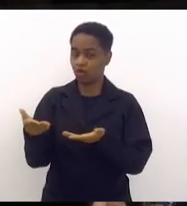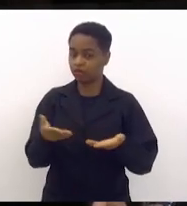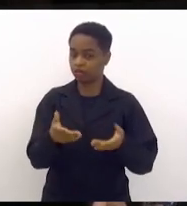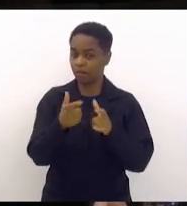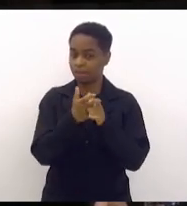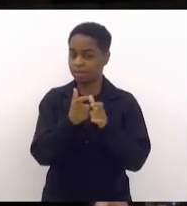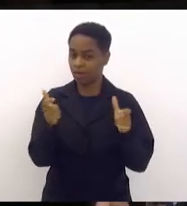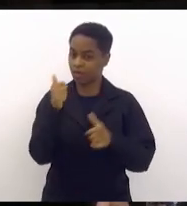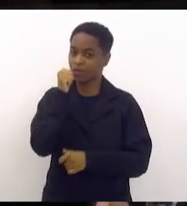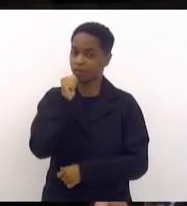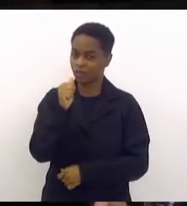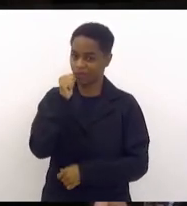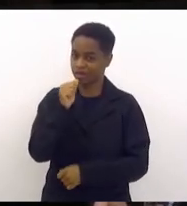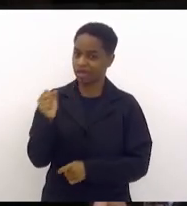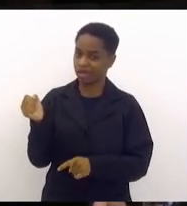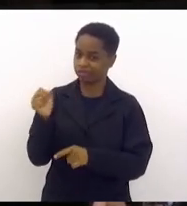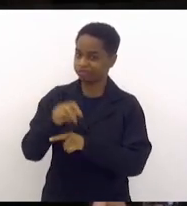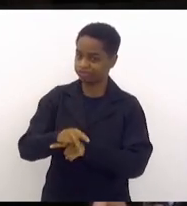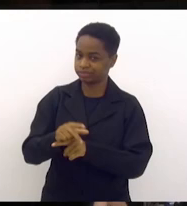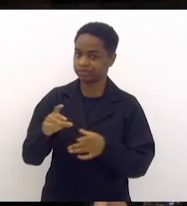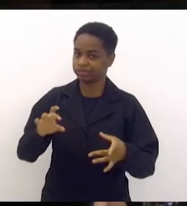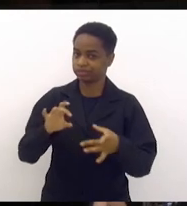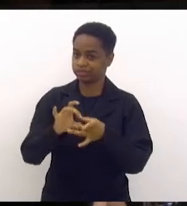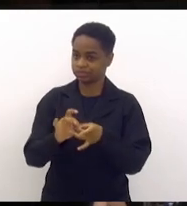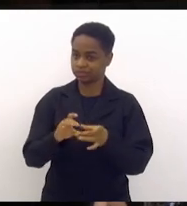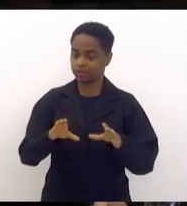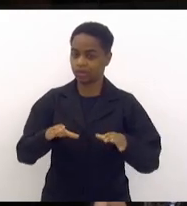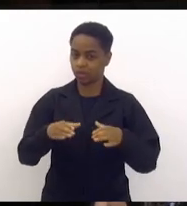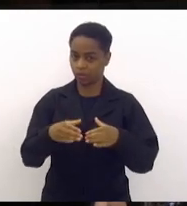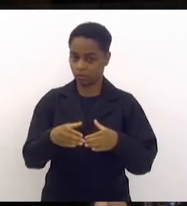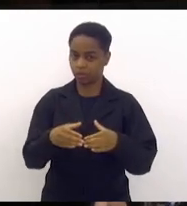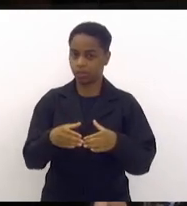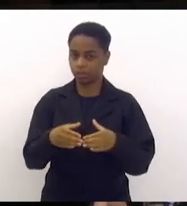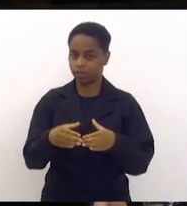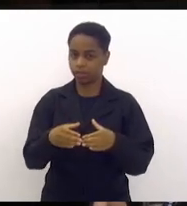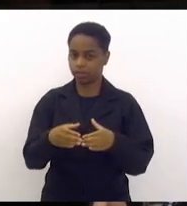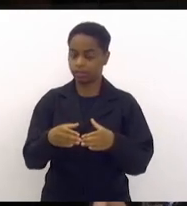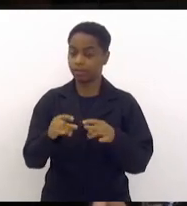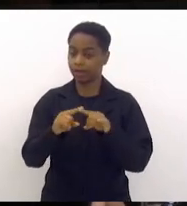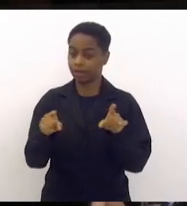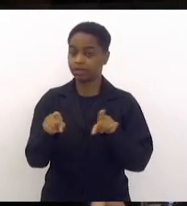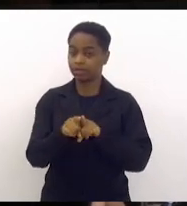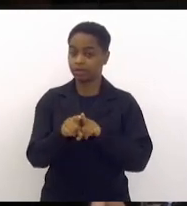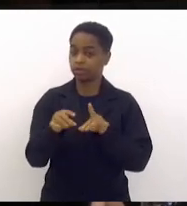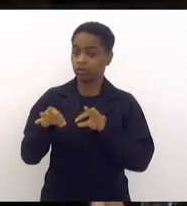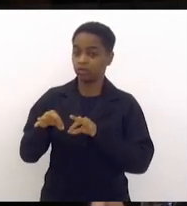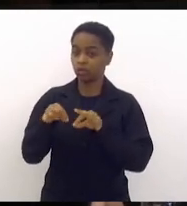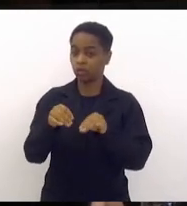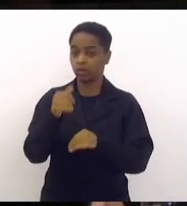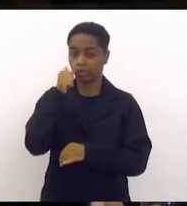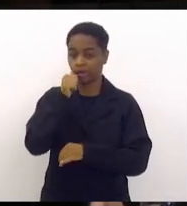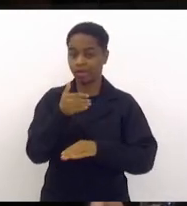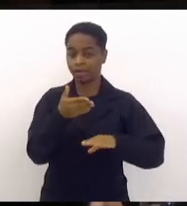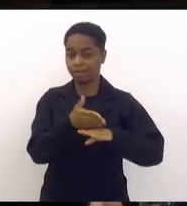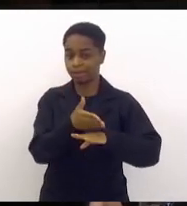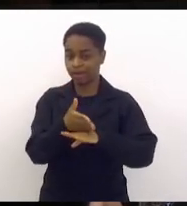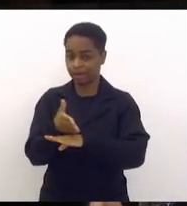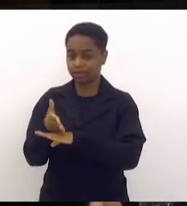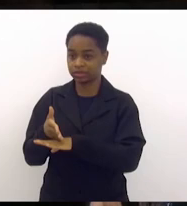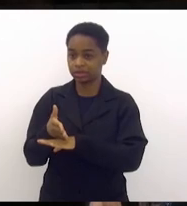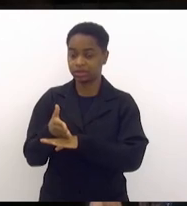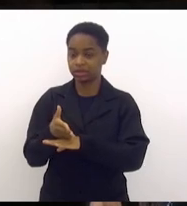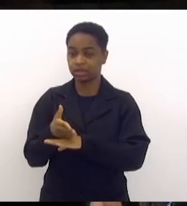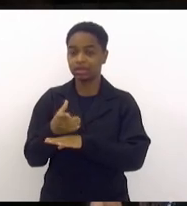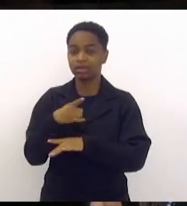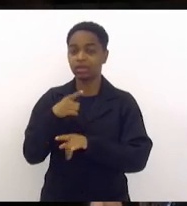mulheres para compor esta frente parlamentar as mulheres que fazem parte da frente parlamentar tem